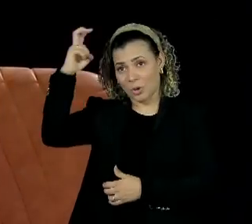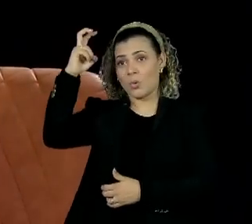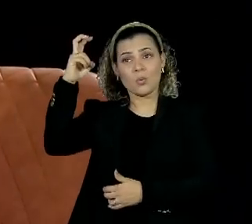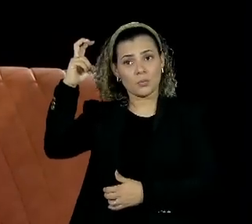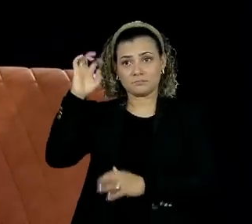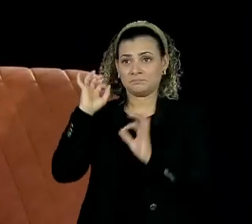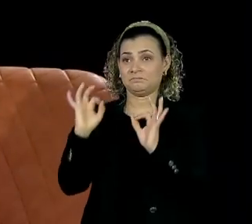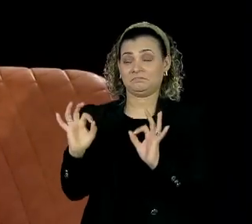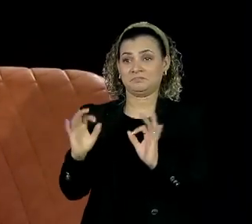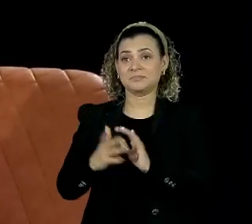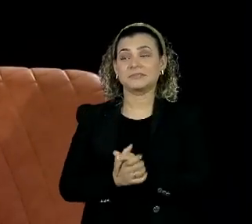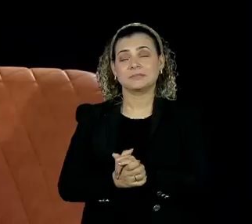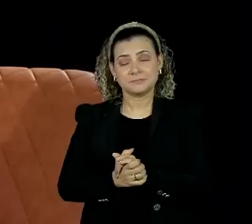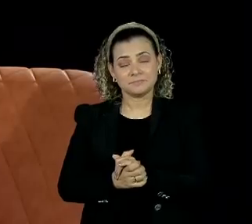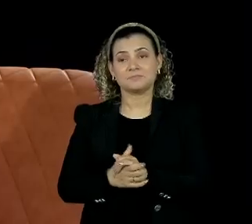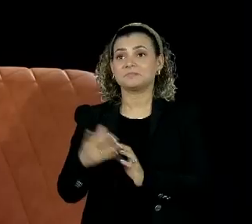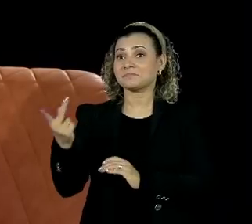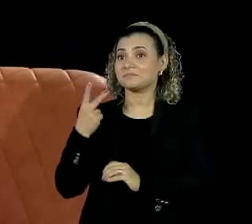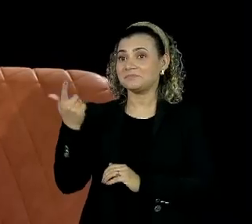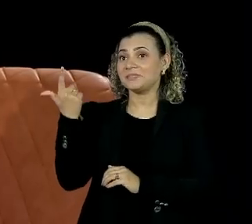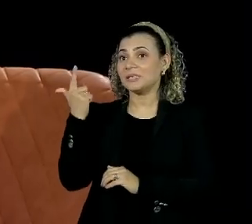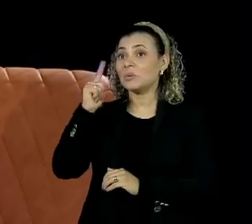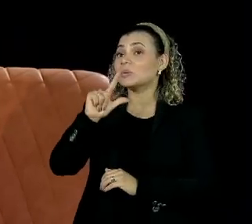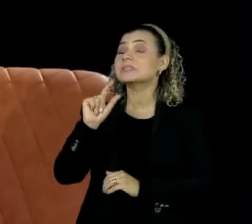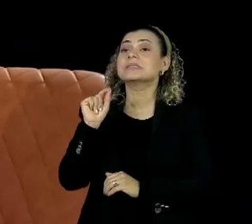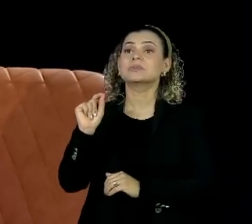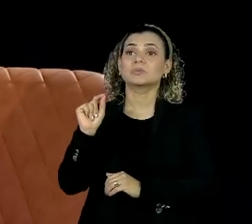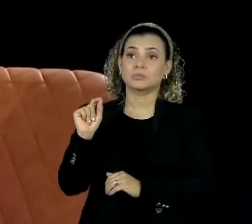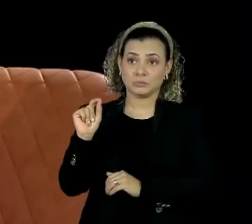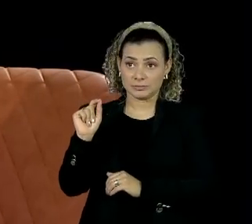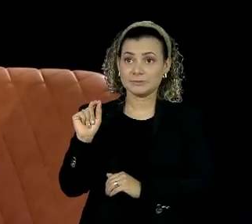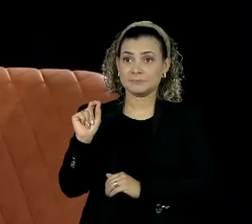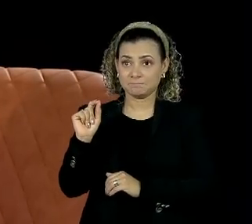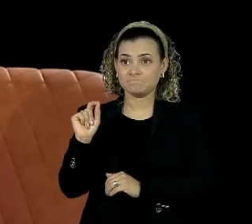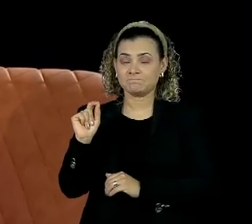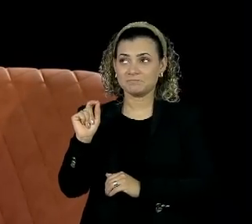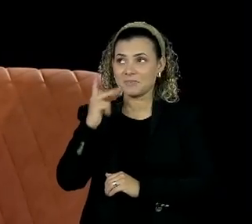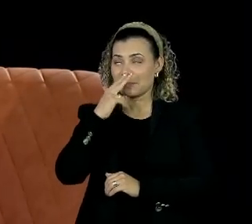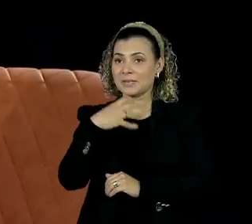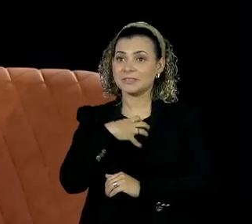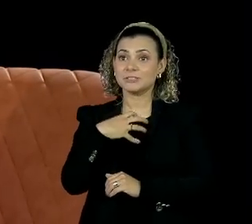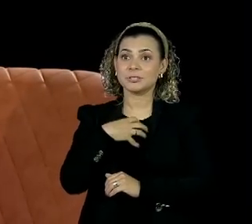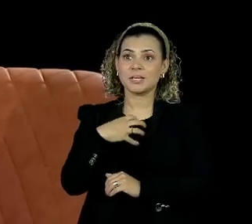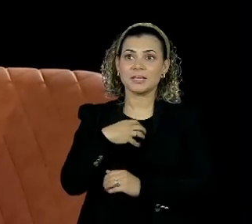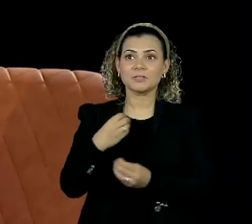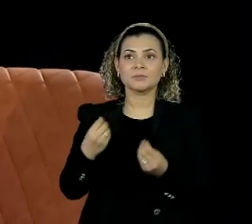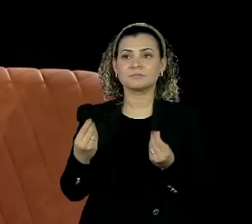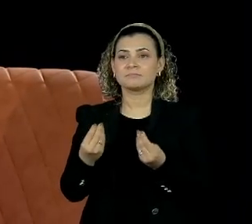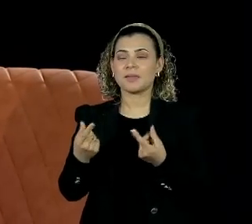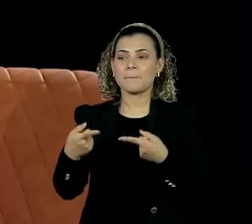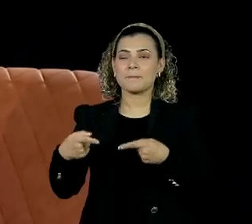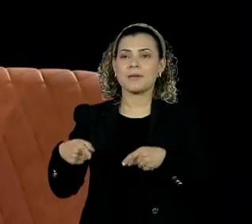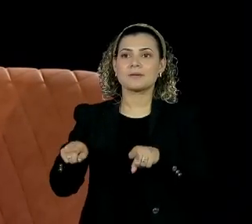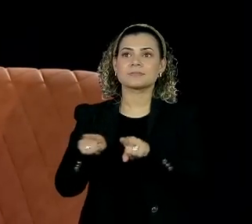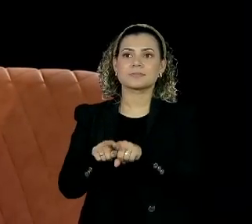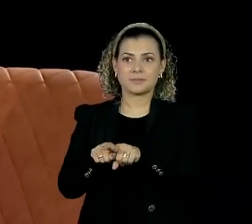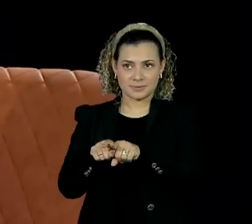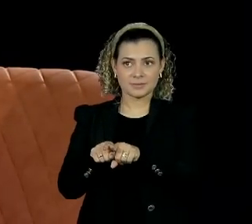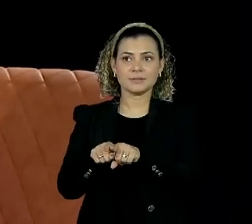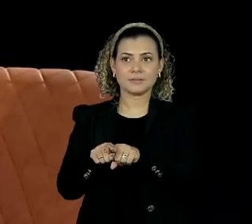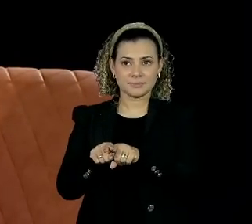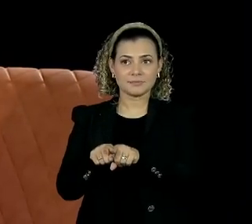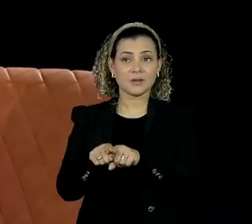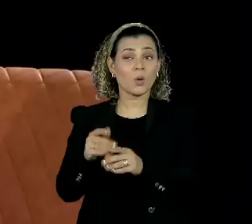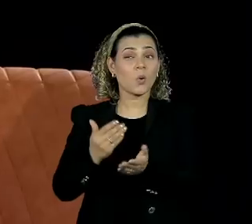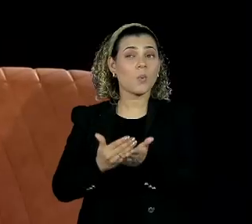brilhante. E a gente conseguiu esse jeito, né, da nossa parceria, que